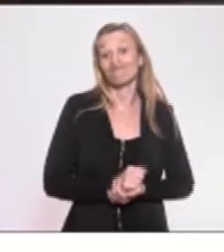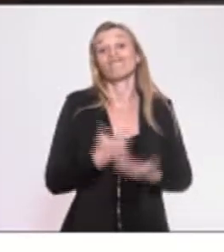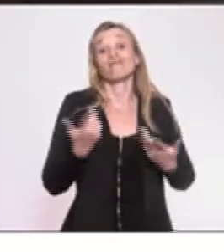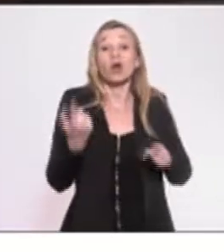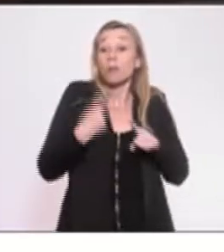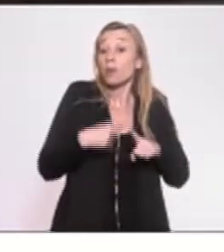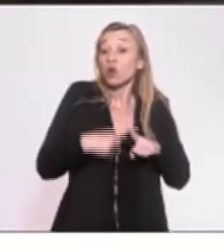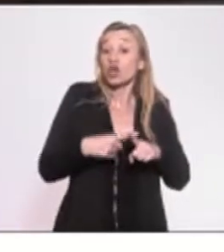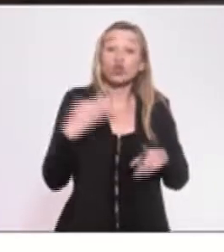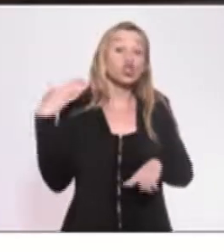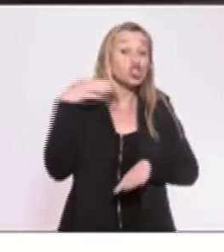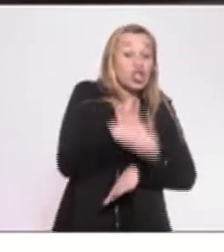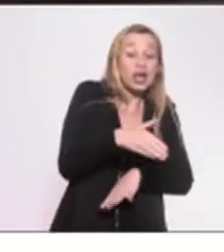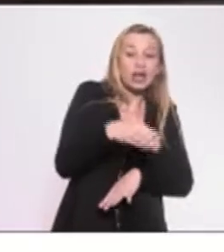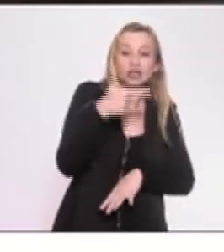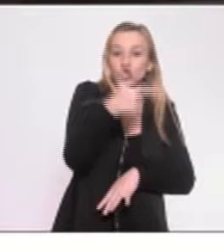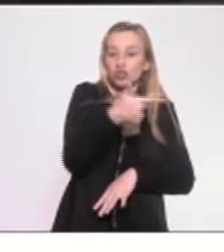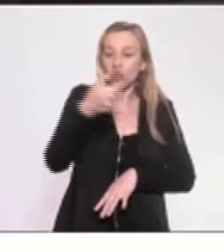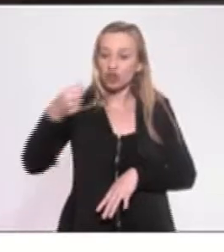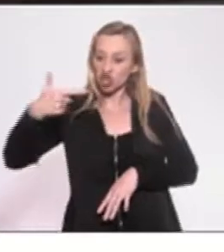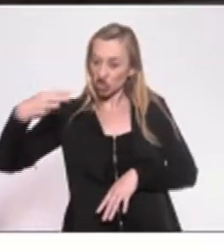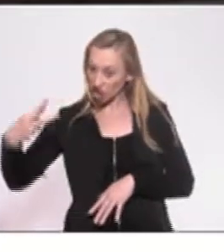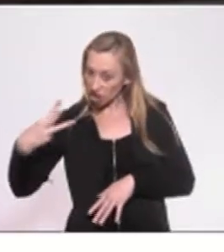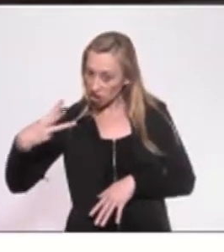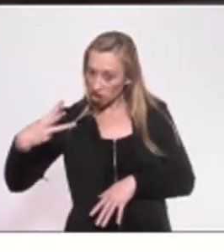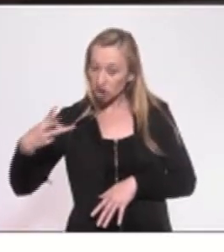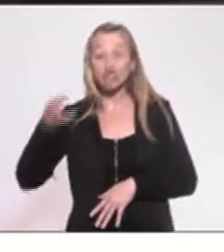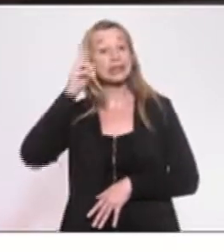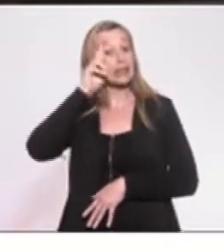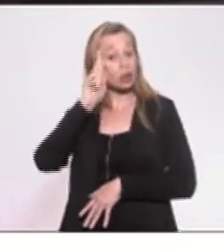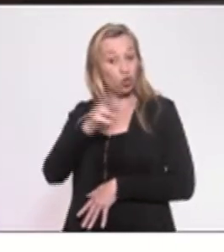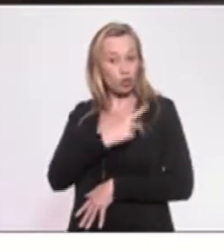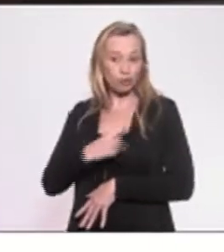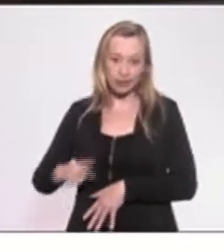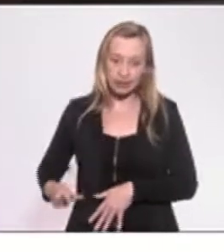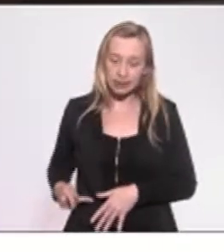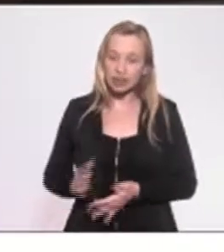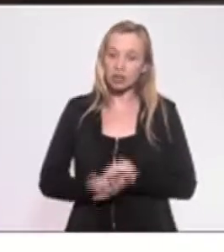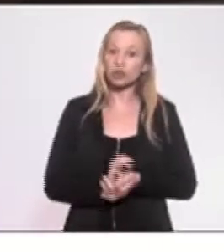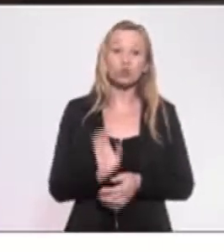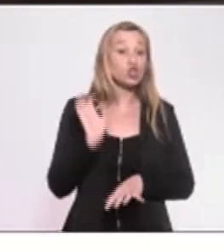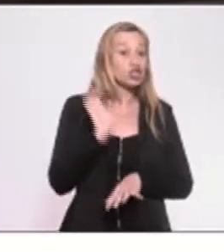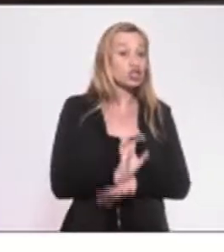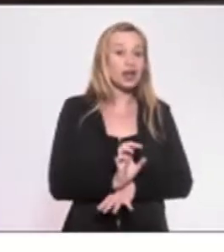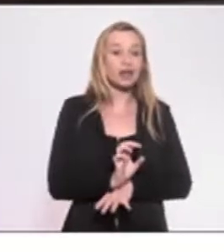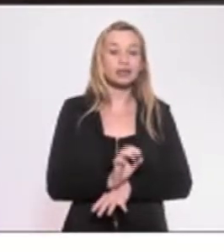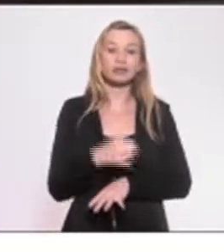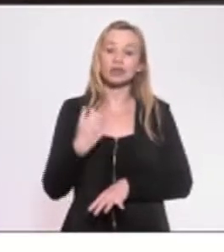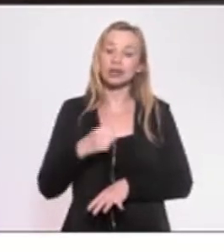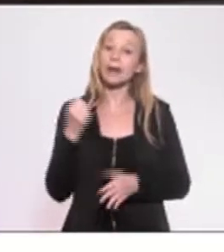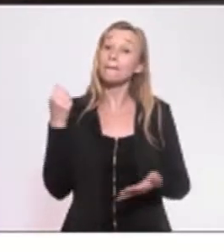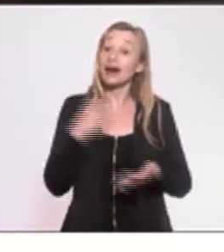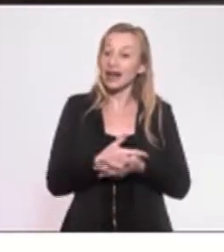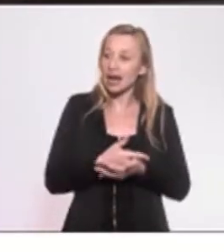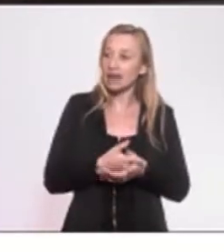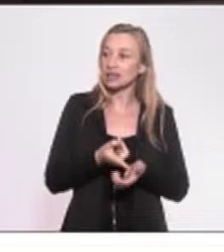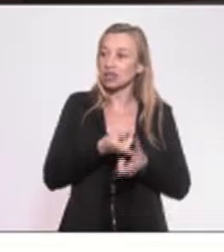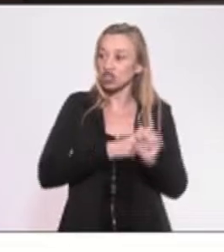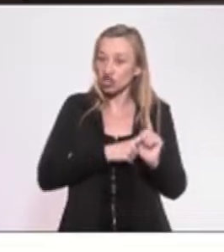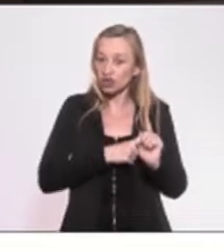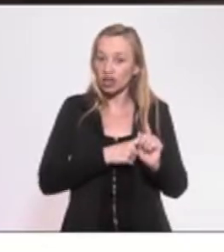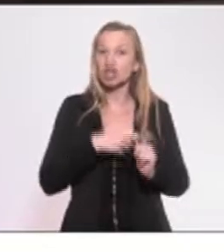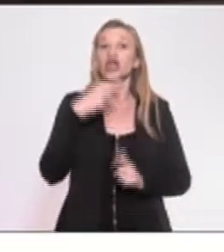Porque quando chegar em 2023, senhor presidente, o Estado terá que pagar de serviço da dívida